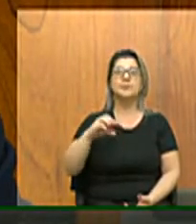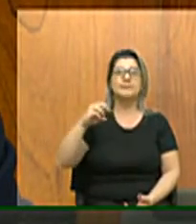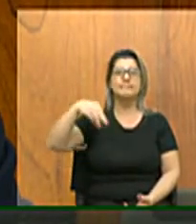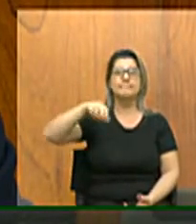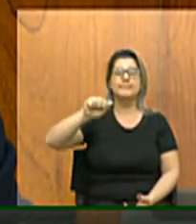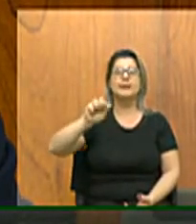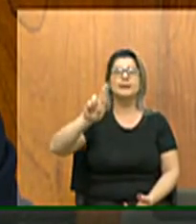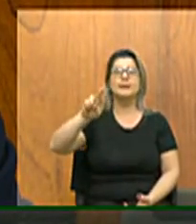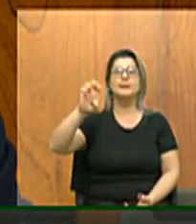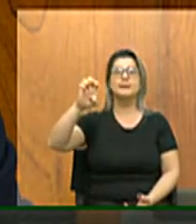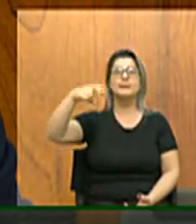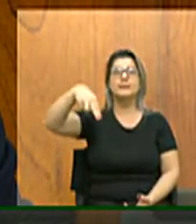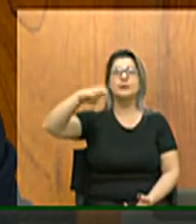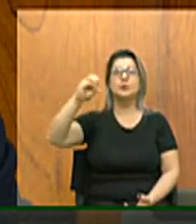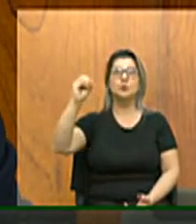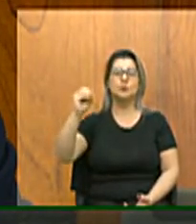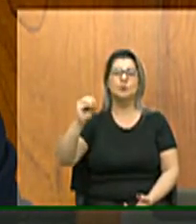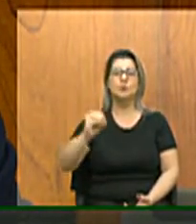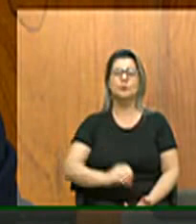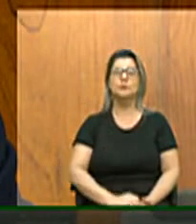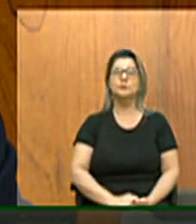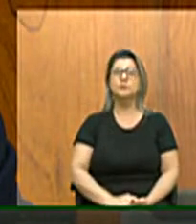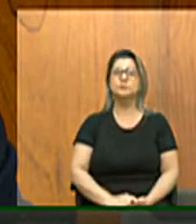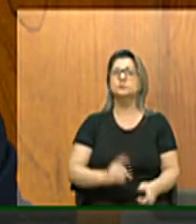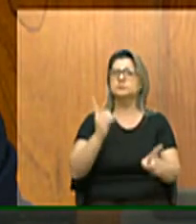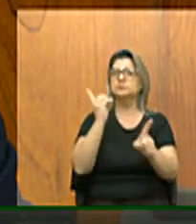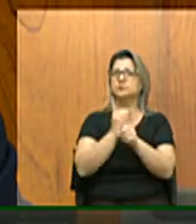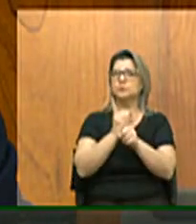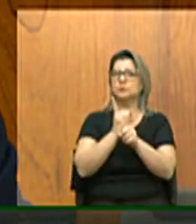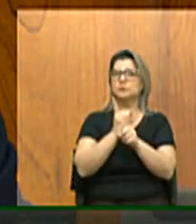Marenco. Deputado Luiz Marenco, se encontra?